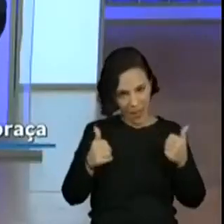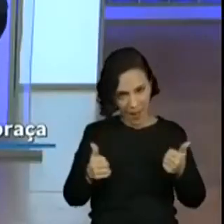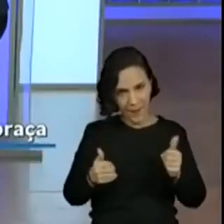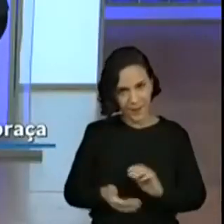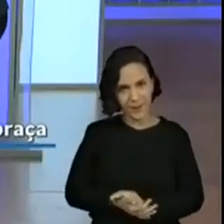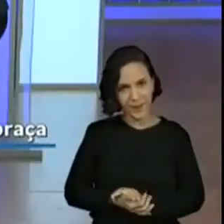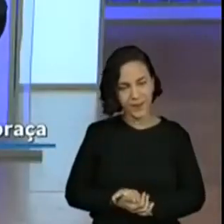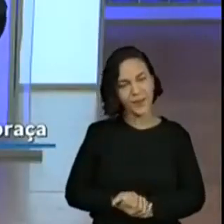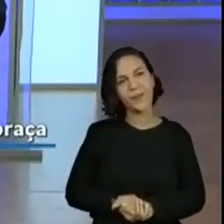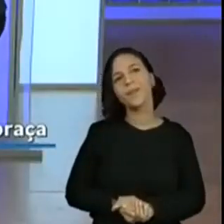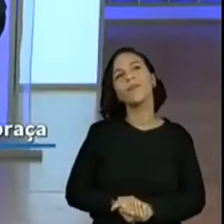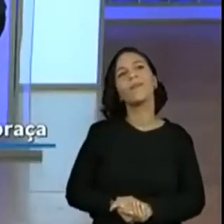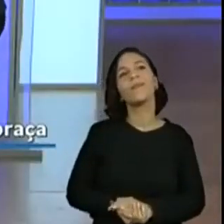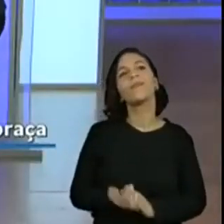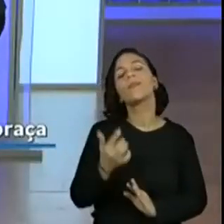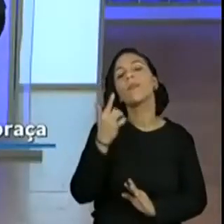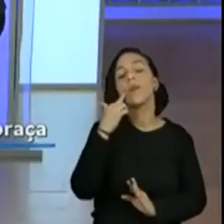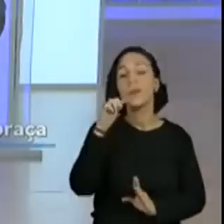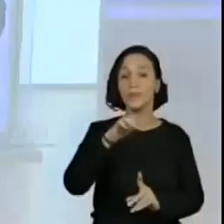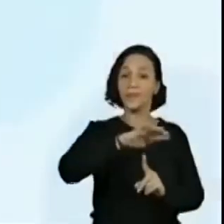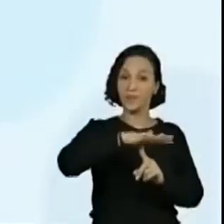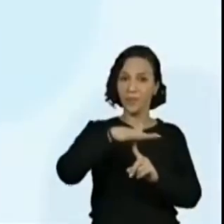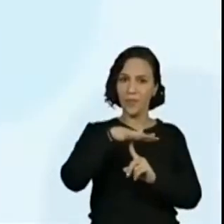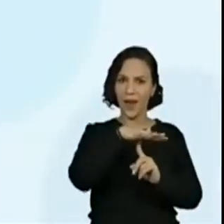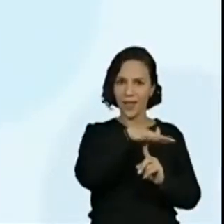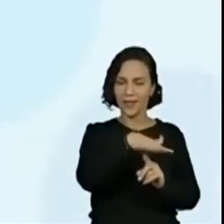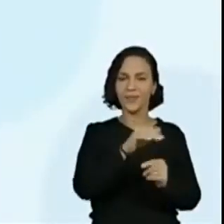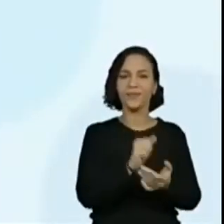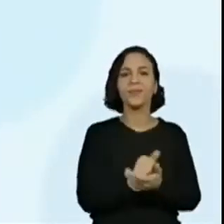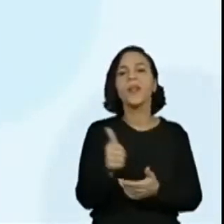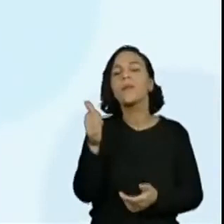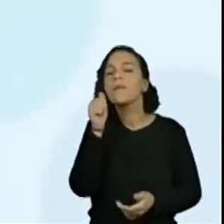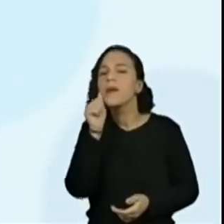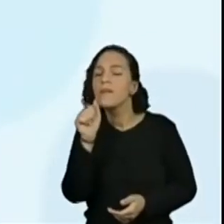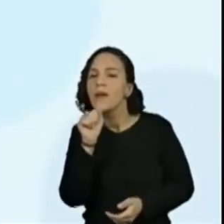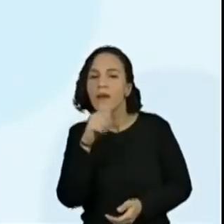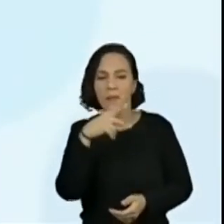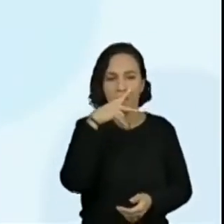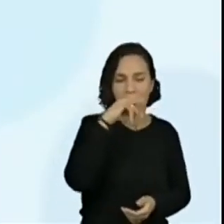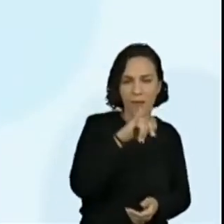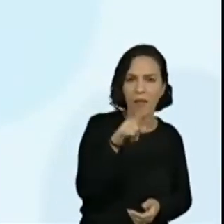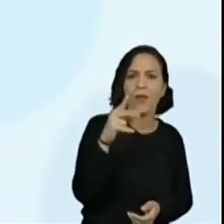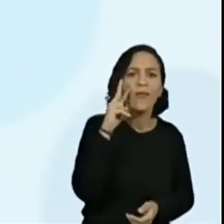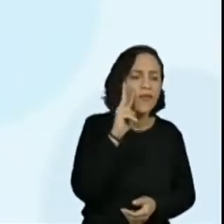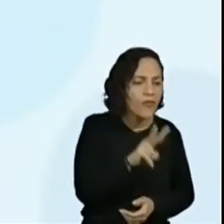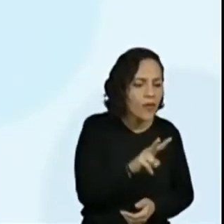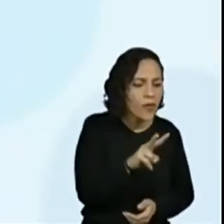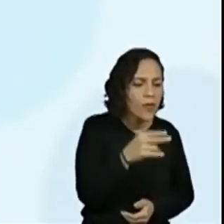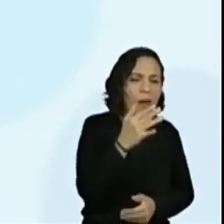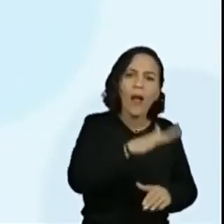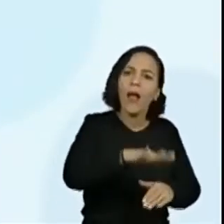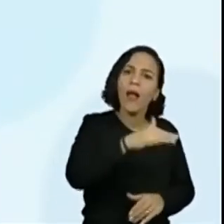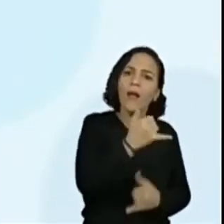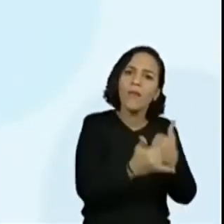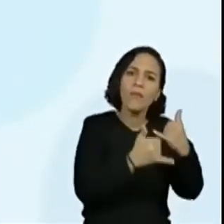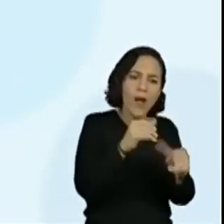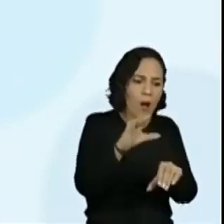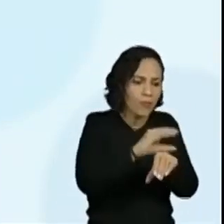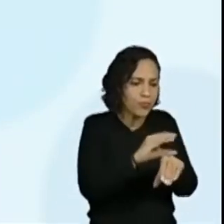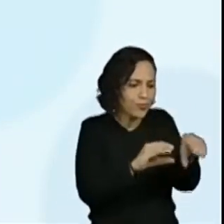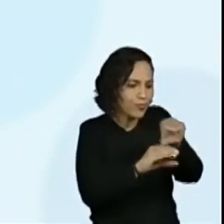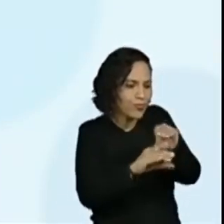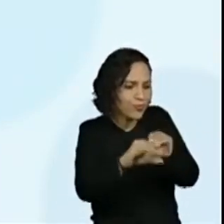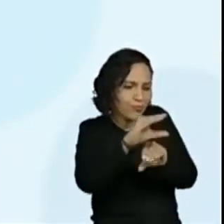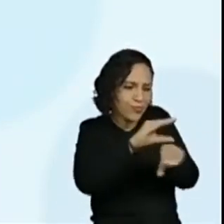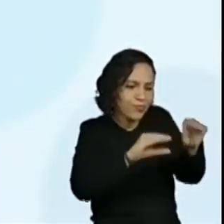Então, olha lá. Na praça, Lígia e Adriano viram um grupo de crianças brincando com blocos e construindo diferentes